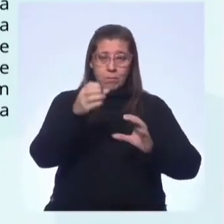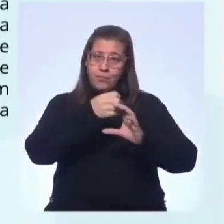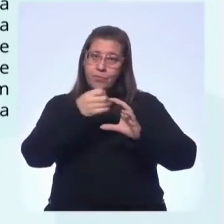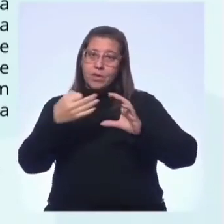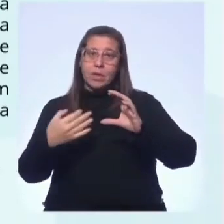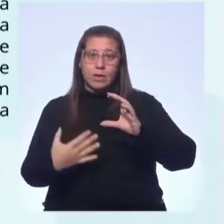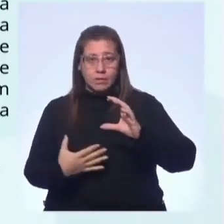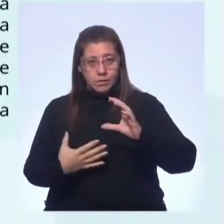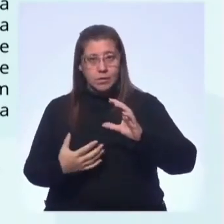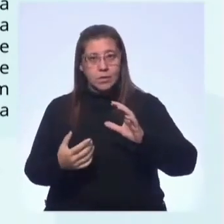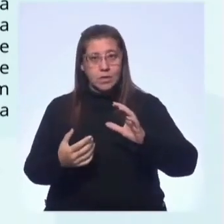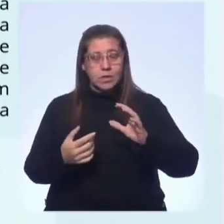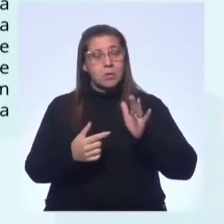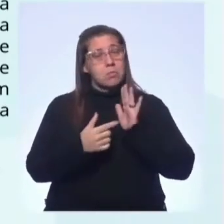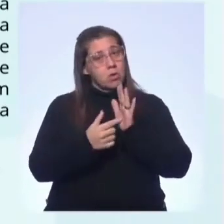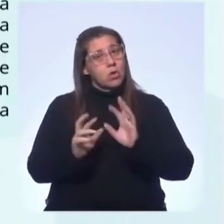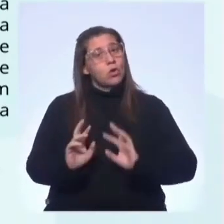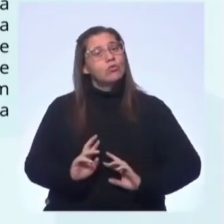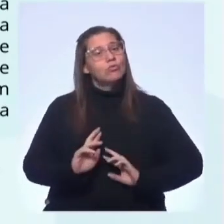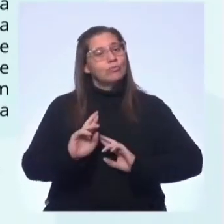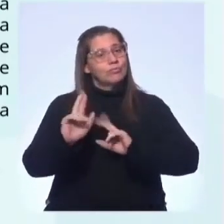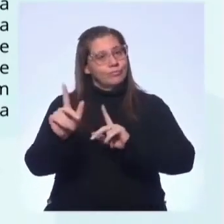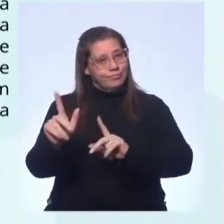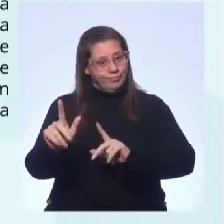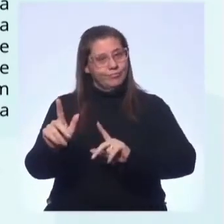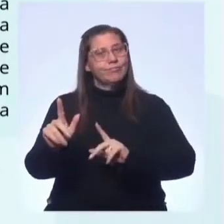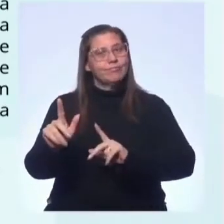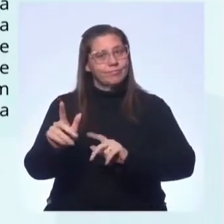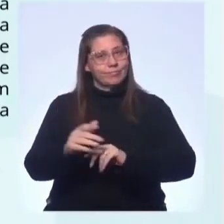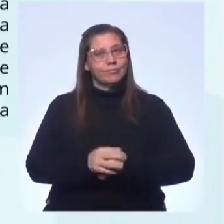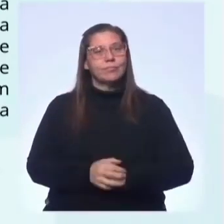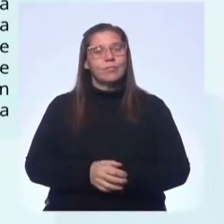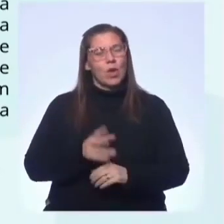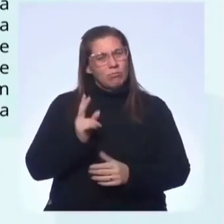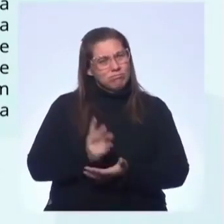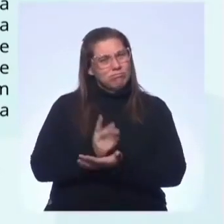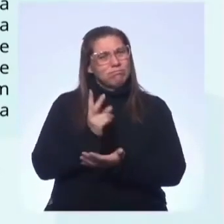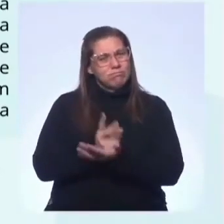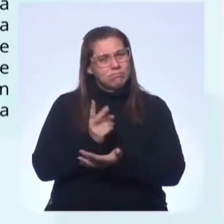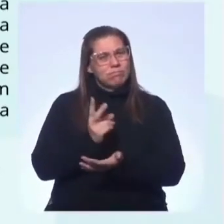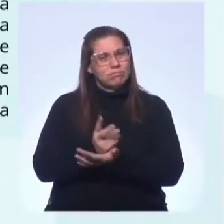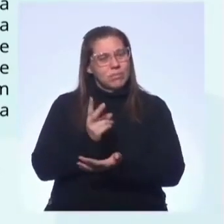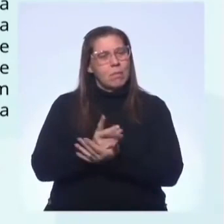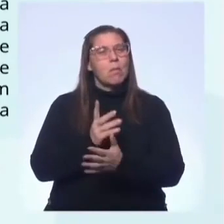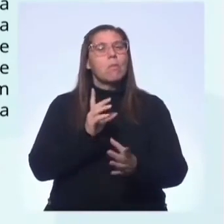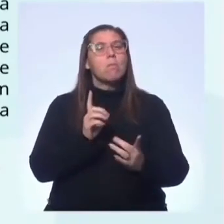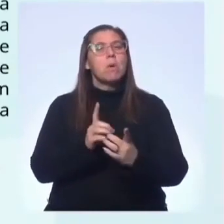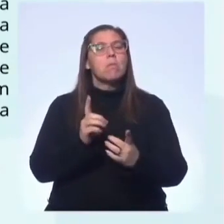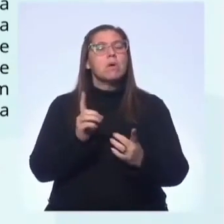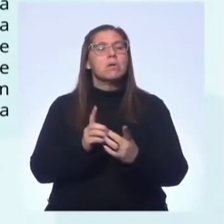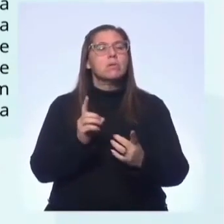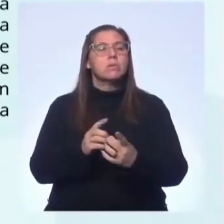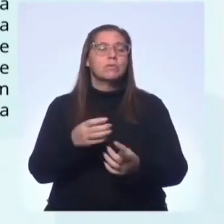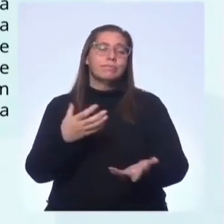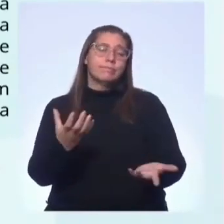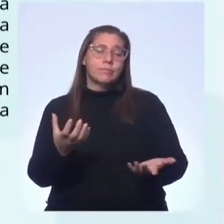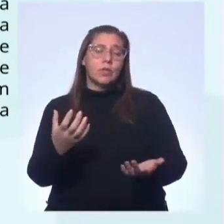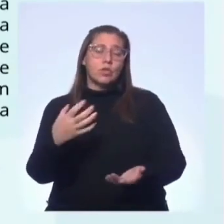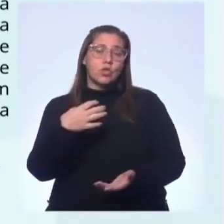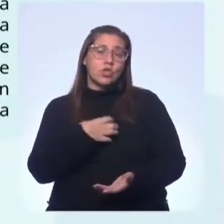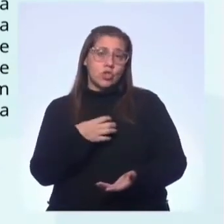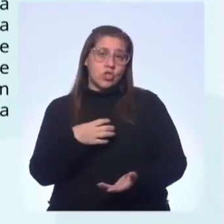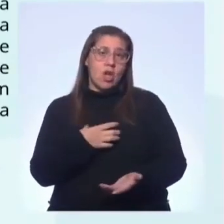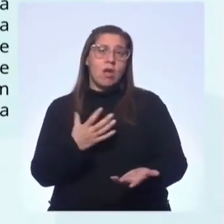que o distingue de outros devido à universalidade e à continuidade de atendimento na forma de redes,